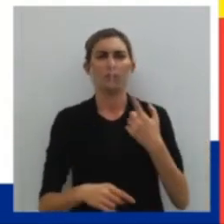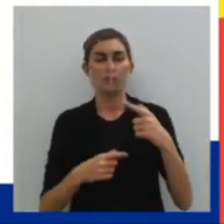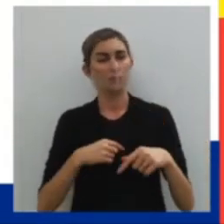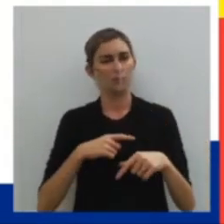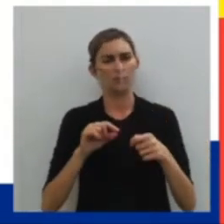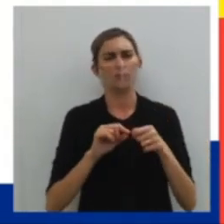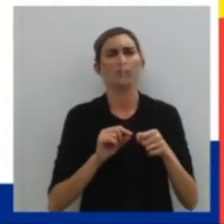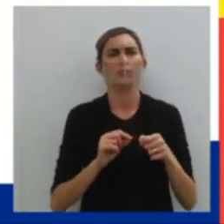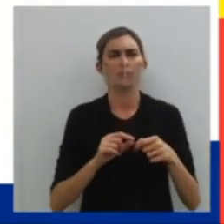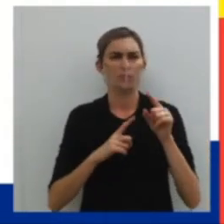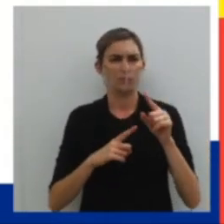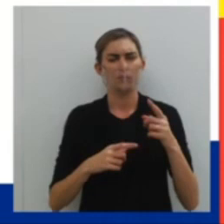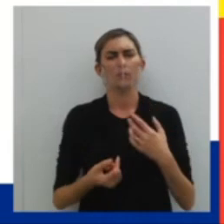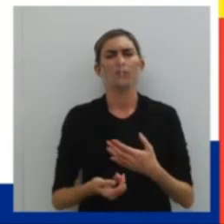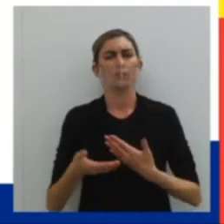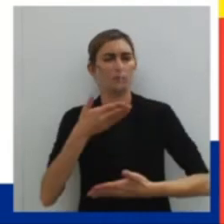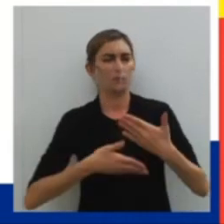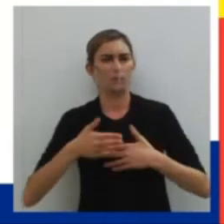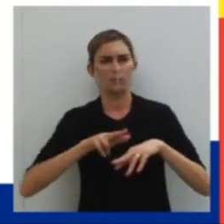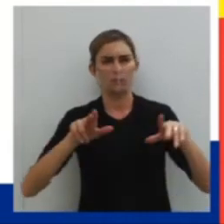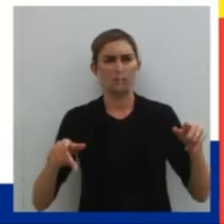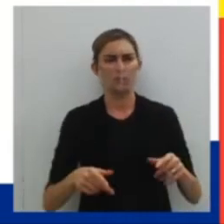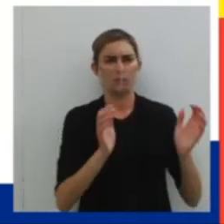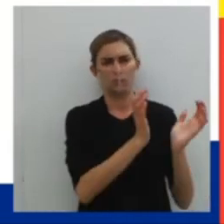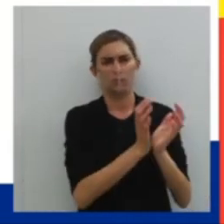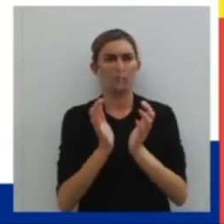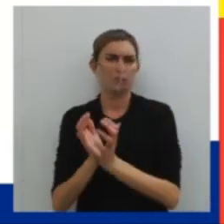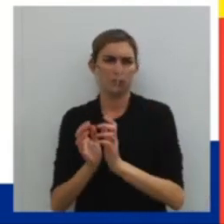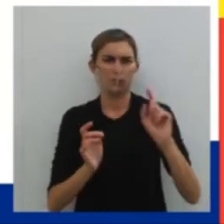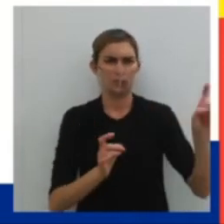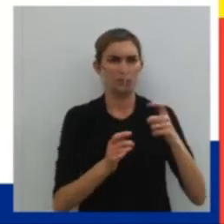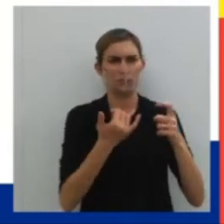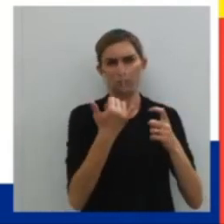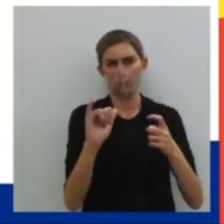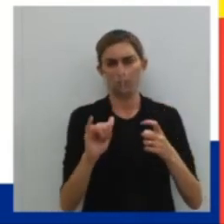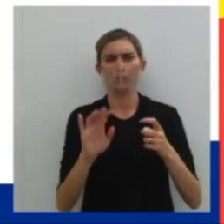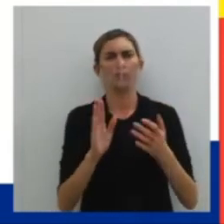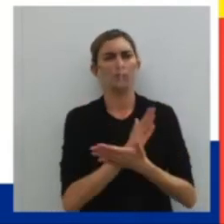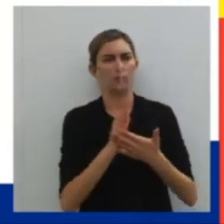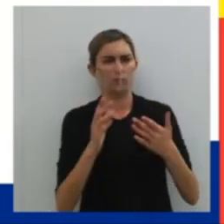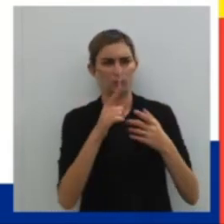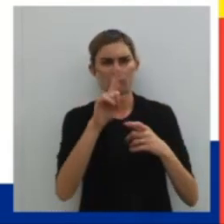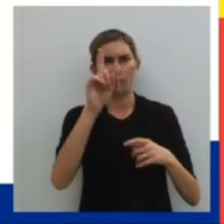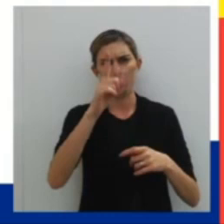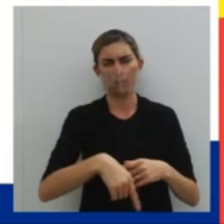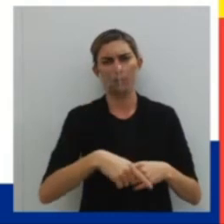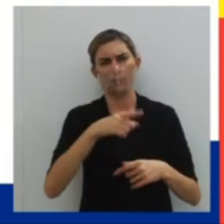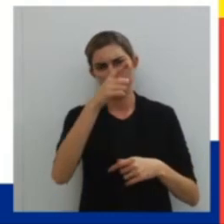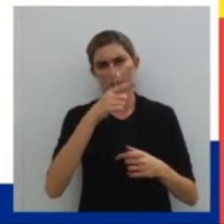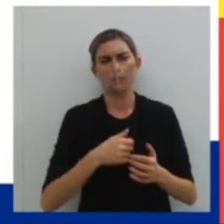vou estabelecer um monte de pares ordenados, XY, tal que essa barrinha aqui, galera, que